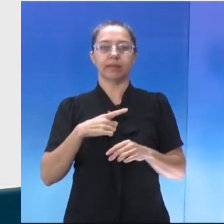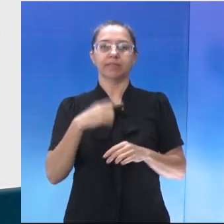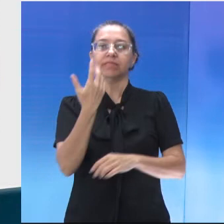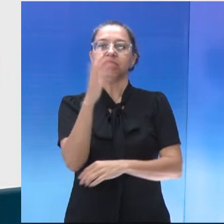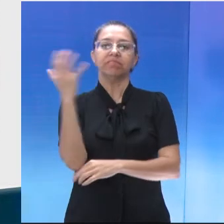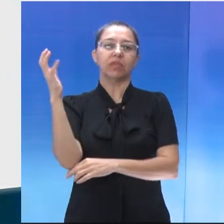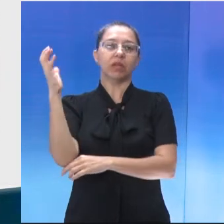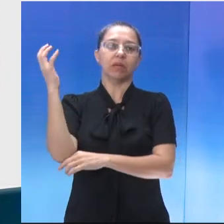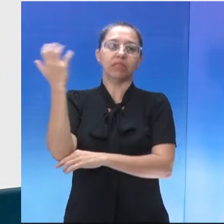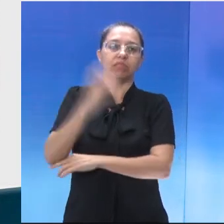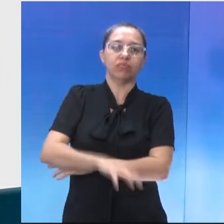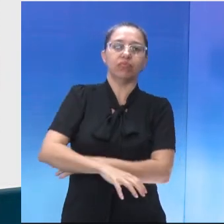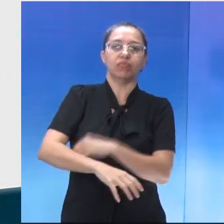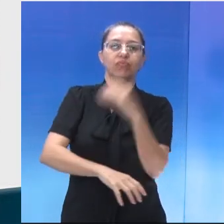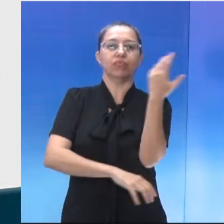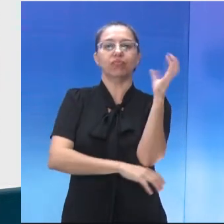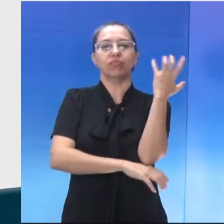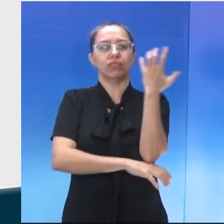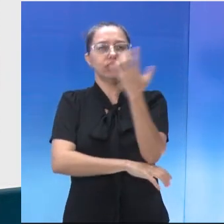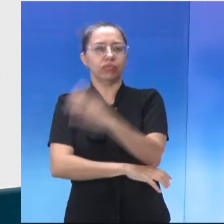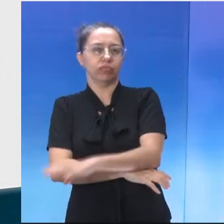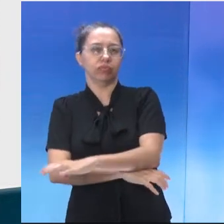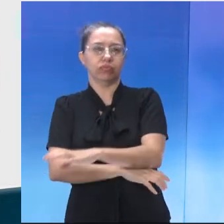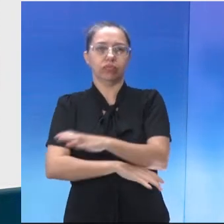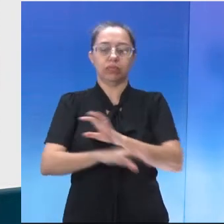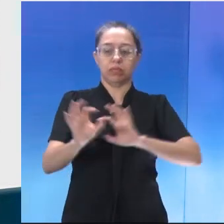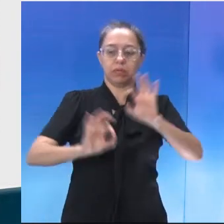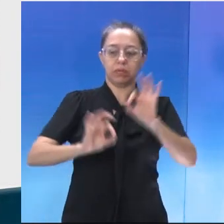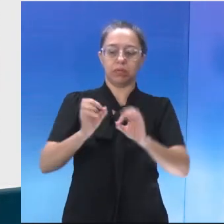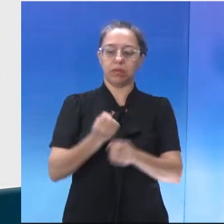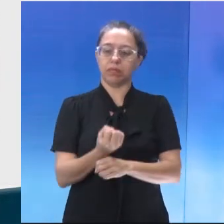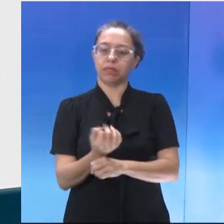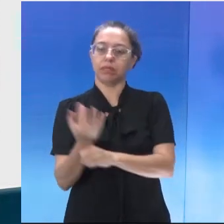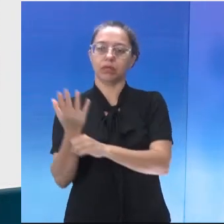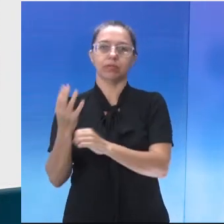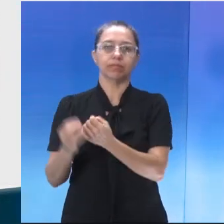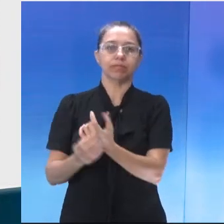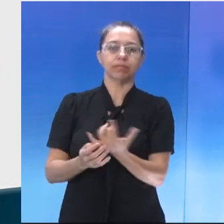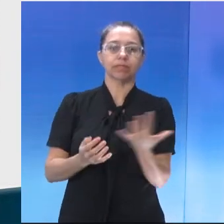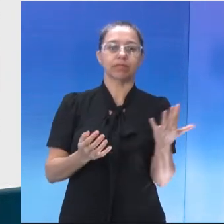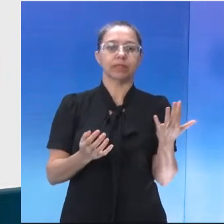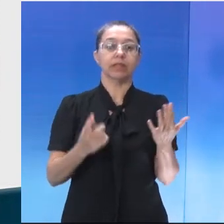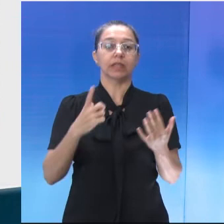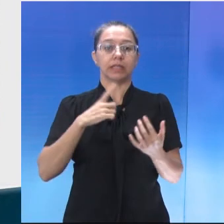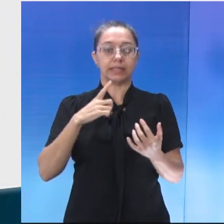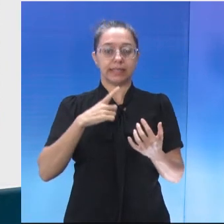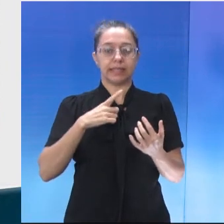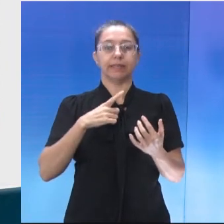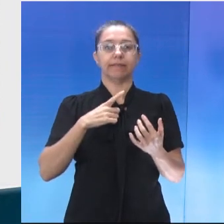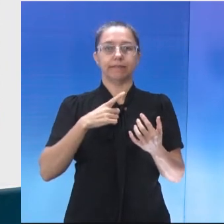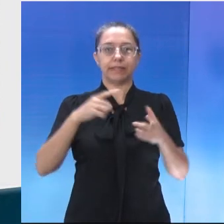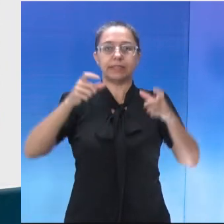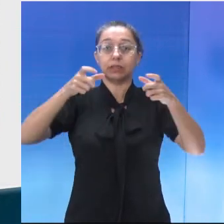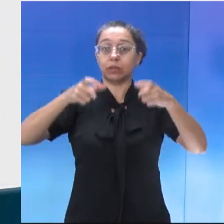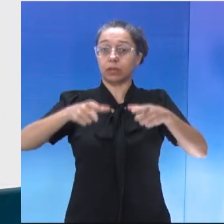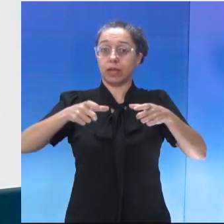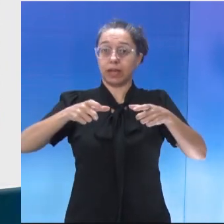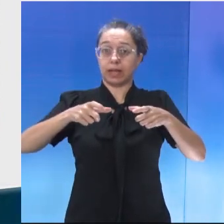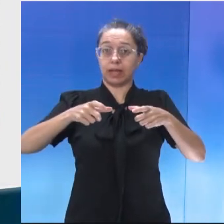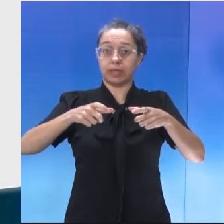desmataram esse local no Acre, né, para fazer o pasto, a plantação, eles encontraram essas depressões no chão, que não